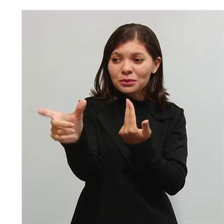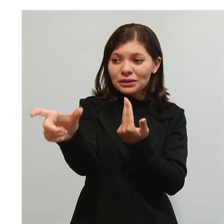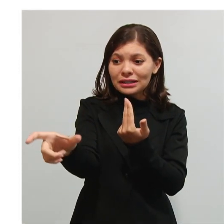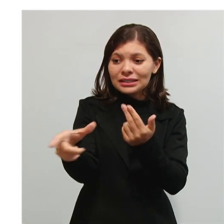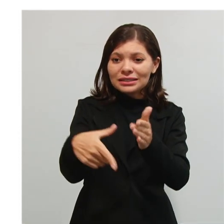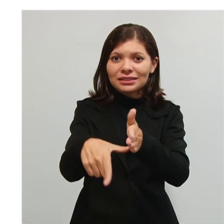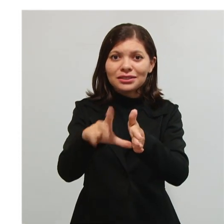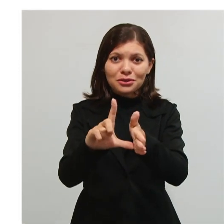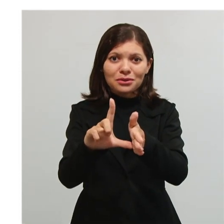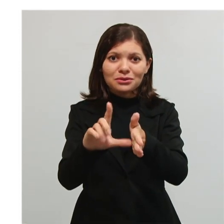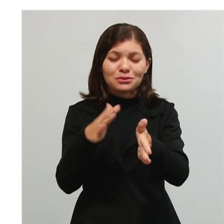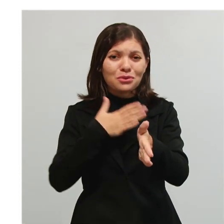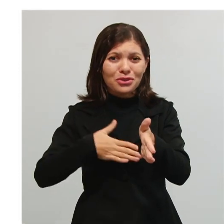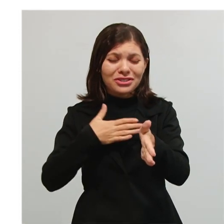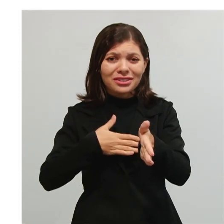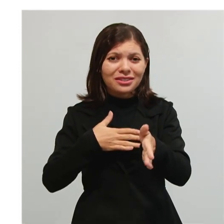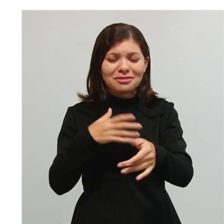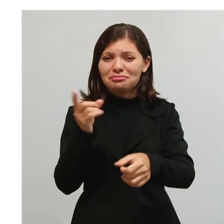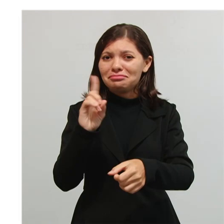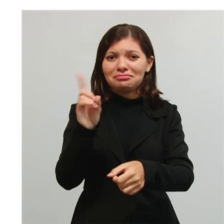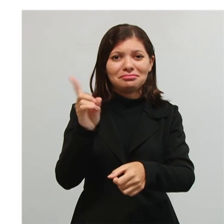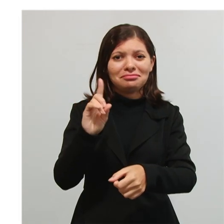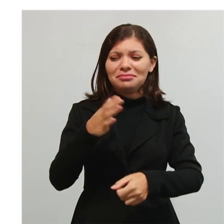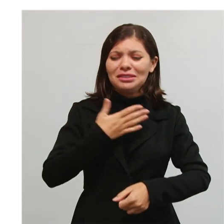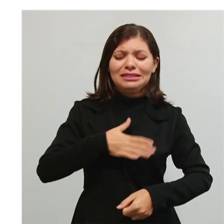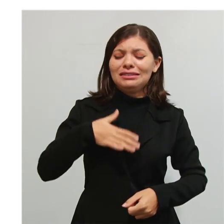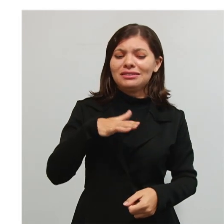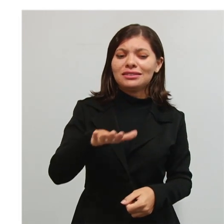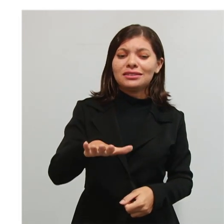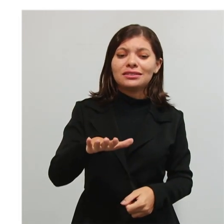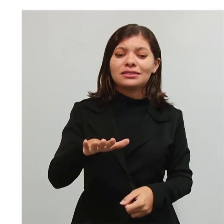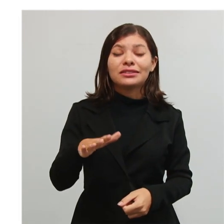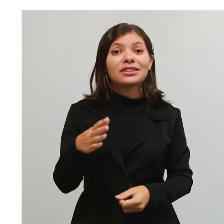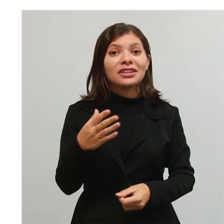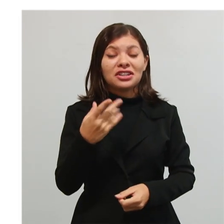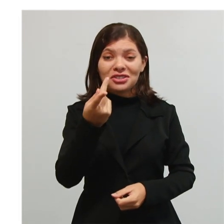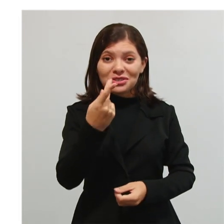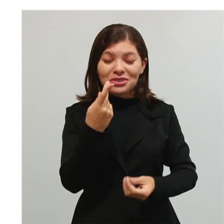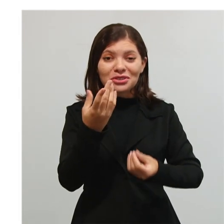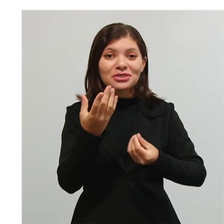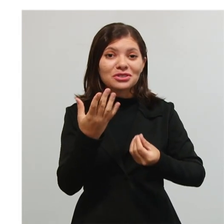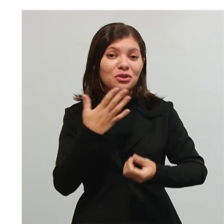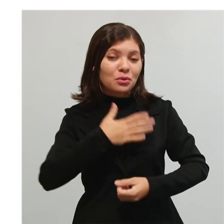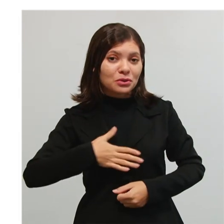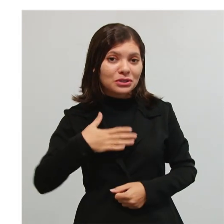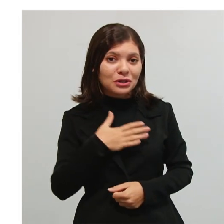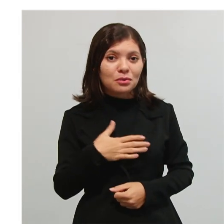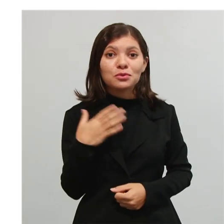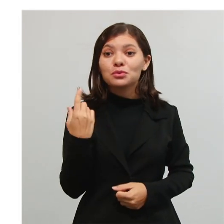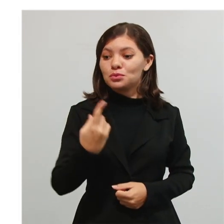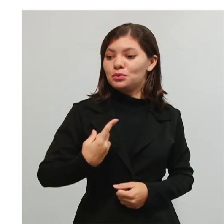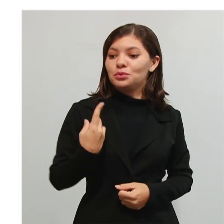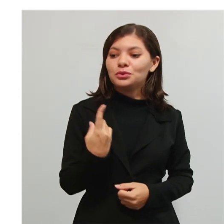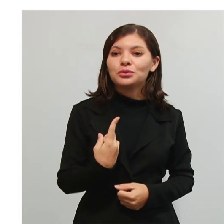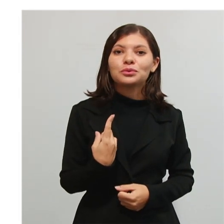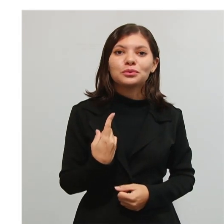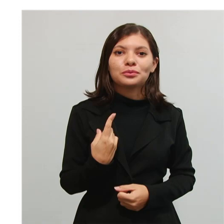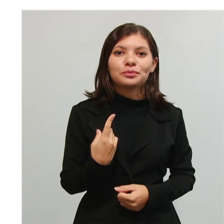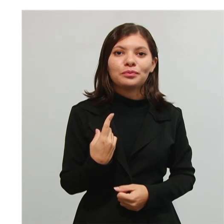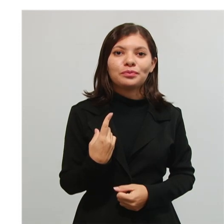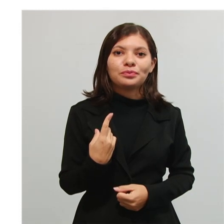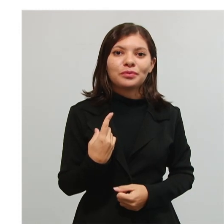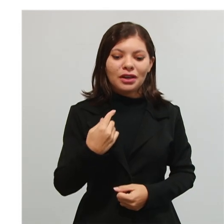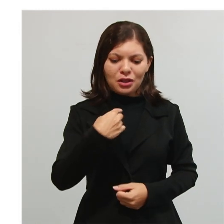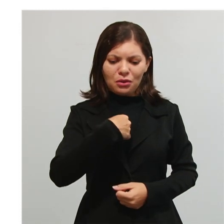anterior não né Nós gostamos de ser atendidos de uma forma única porque somos